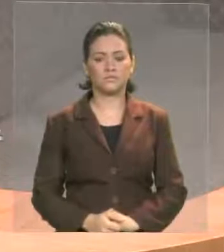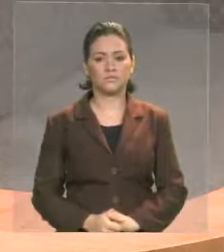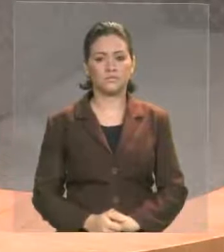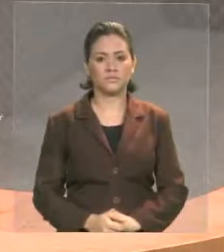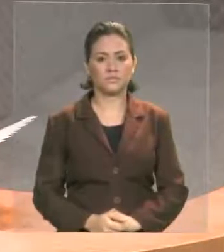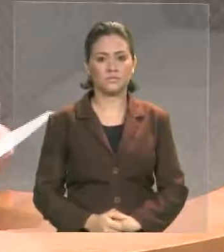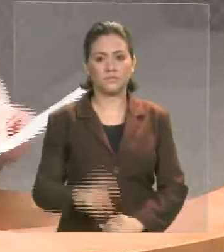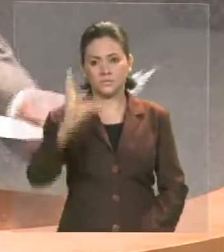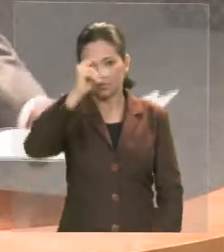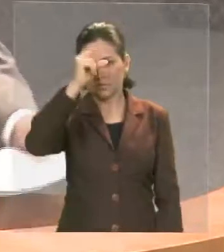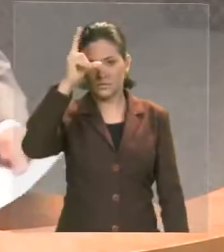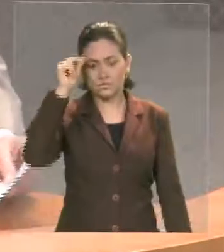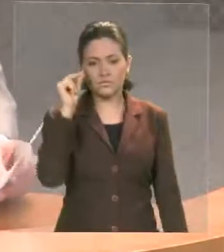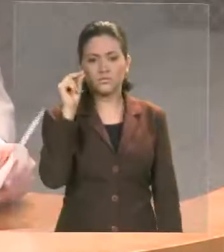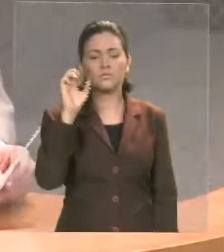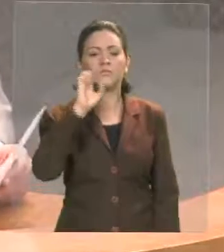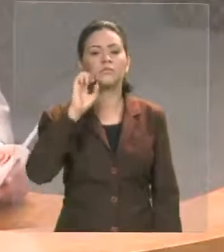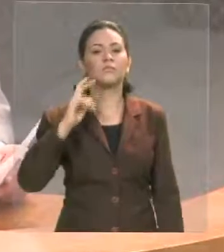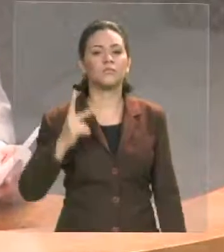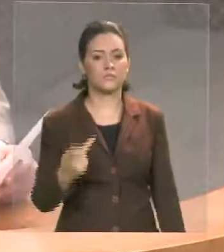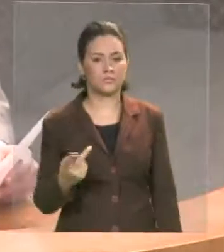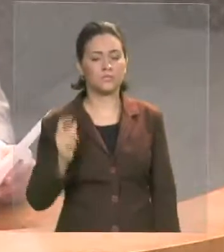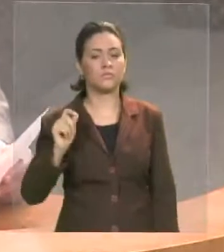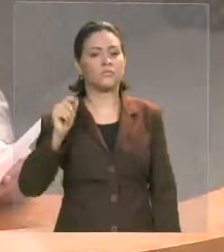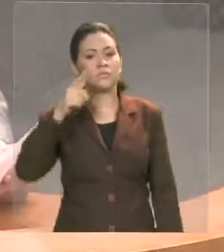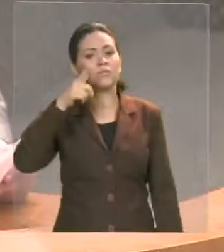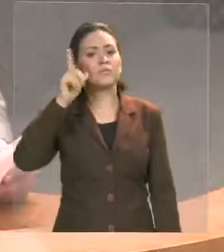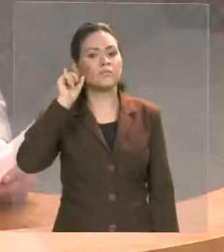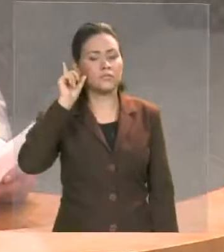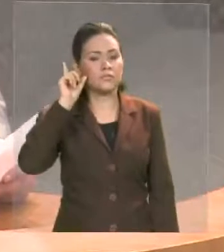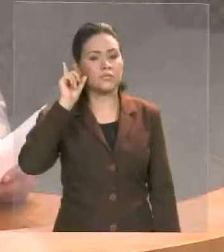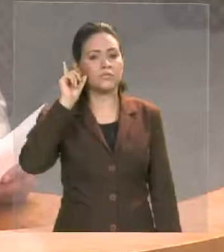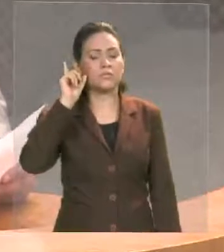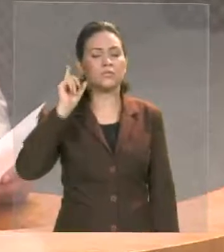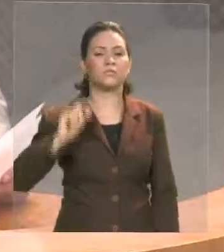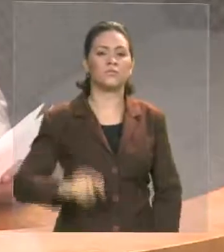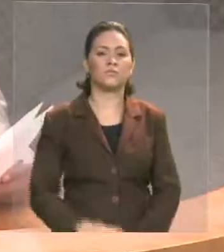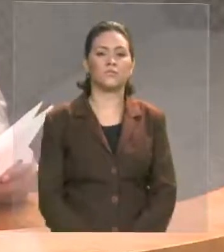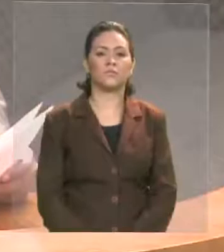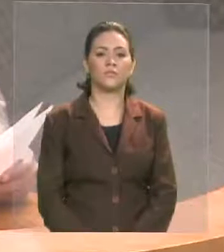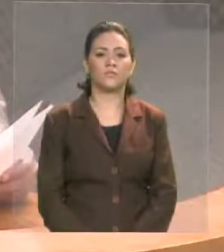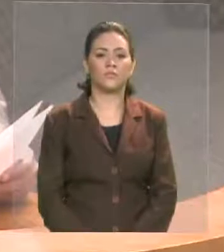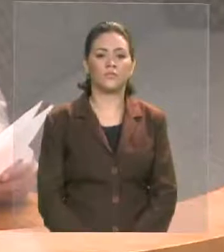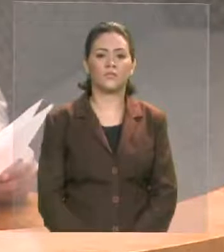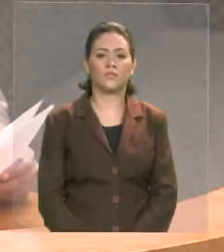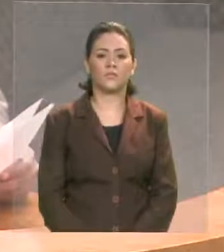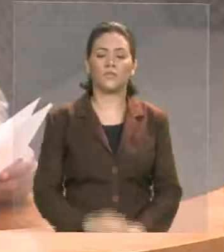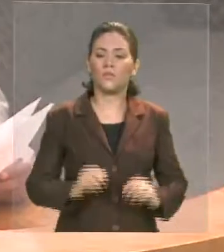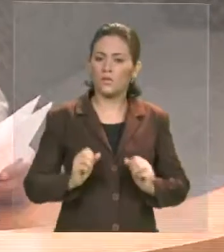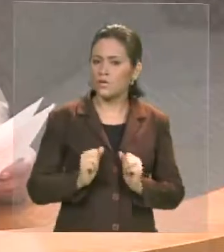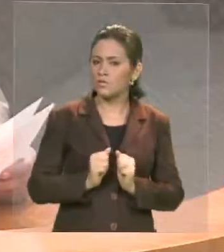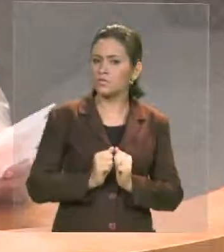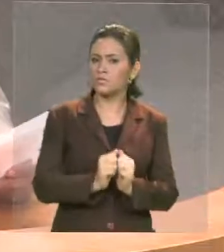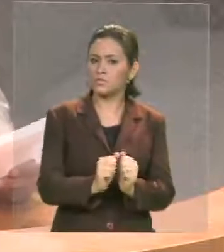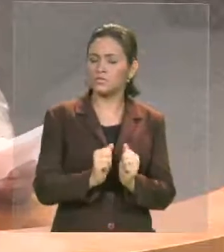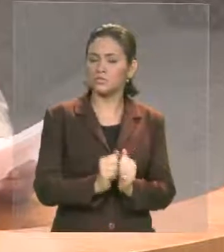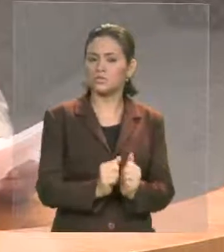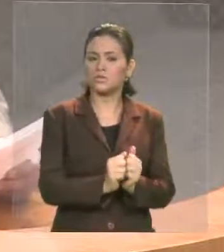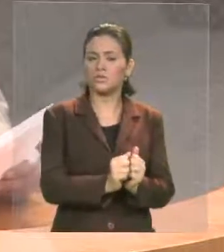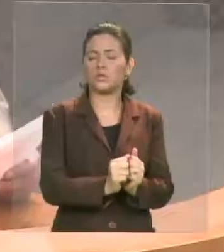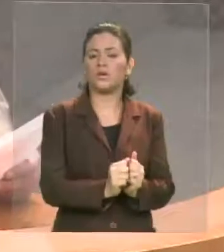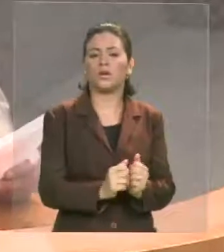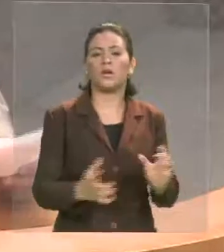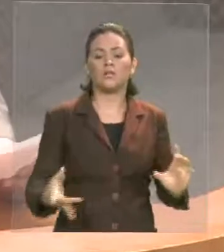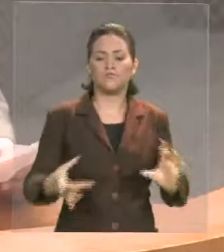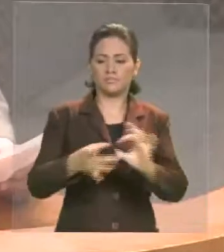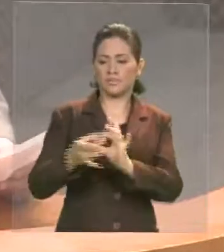do prefeito Edivaldo, que ontem, com a empolgação da militância dos partidos